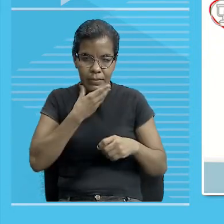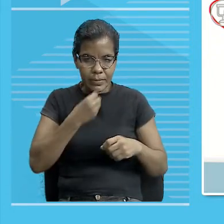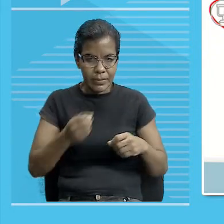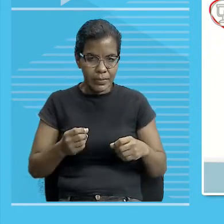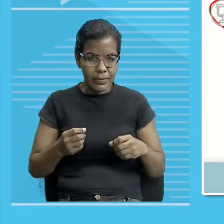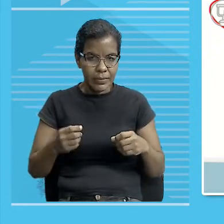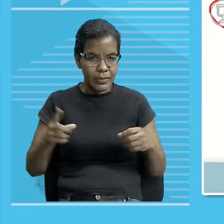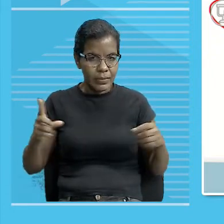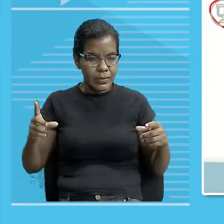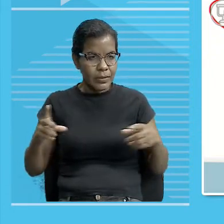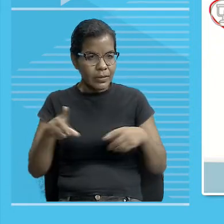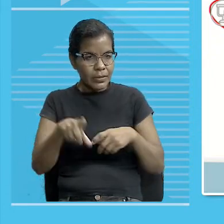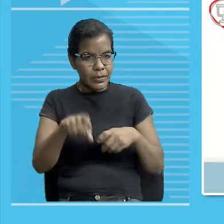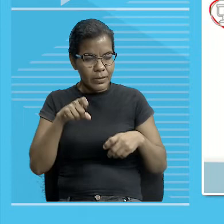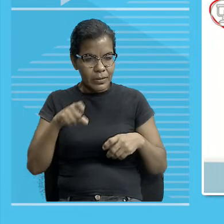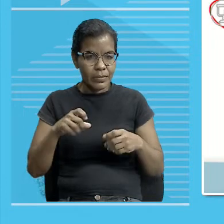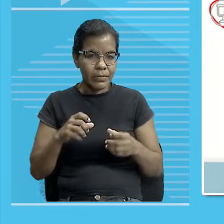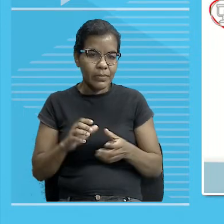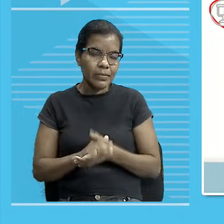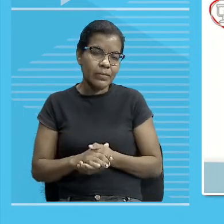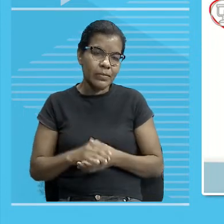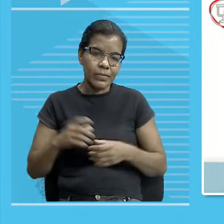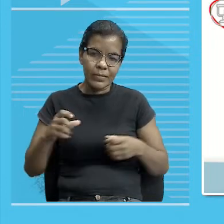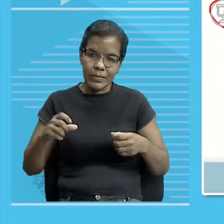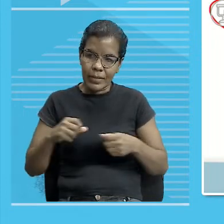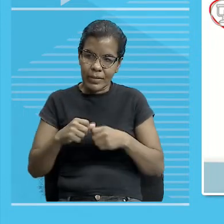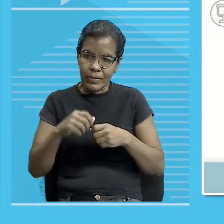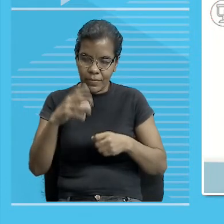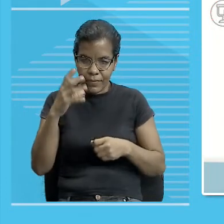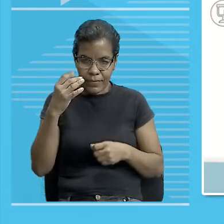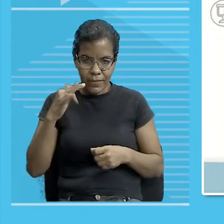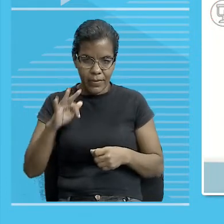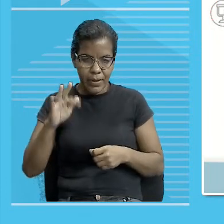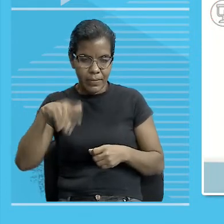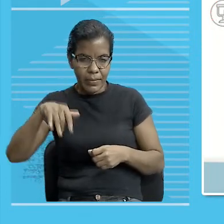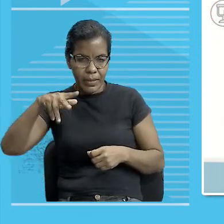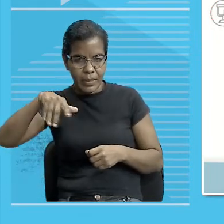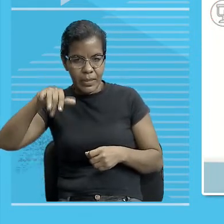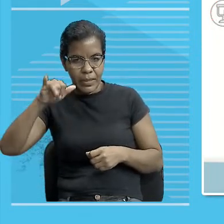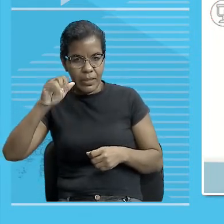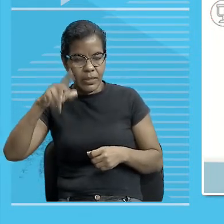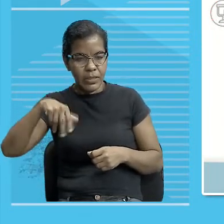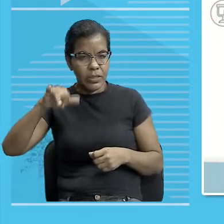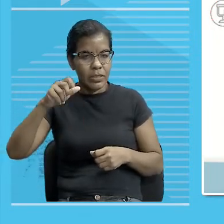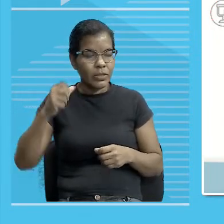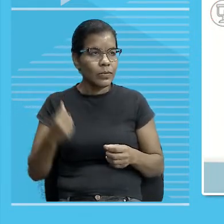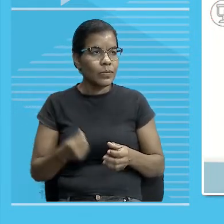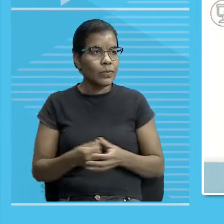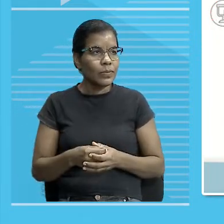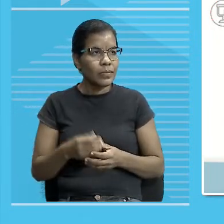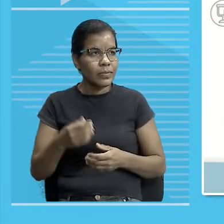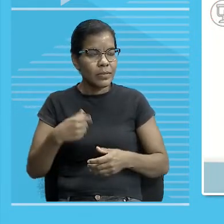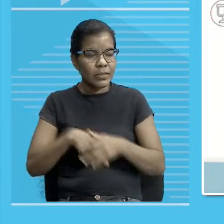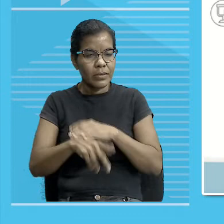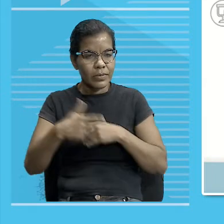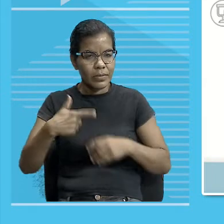masculino. Se tiver um X, será do sexo feminino. Essa 2 é tranquila, eu vou